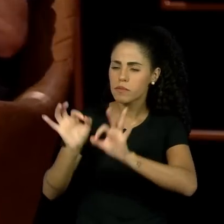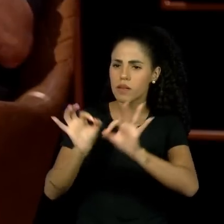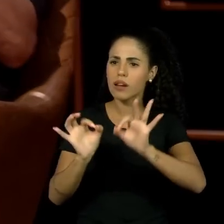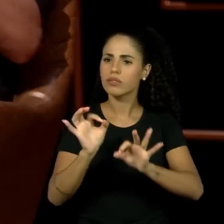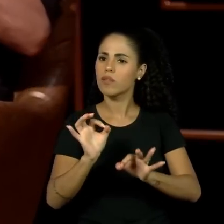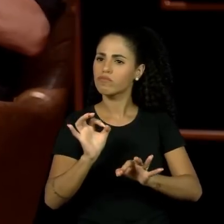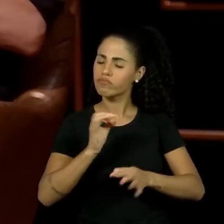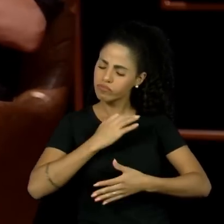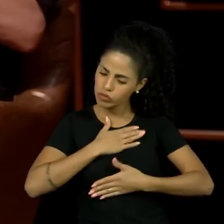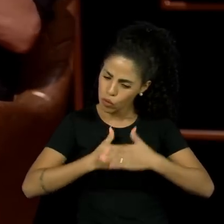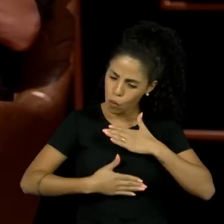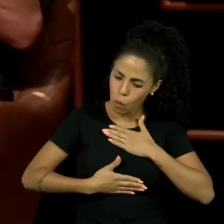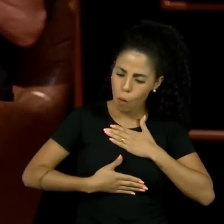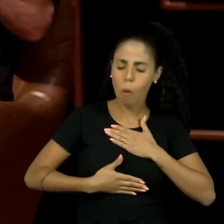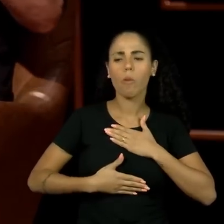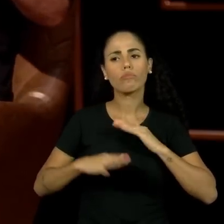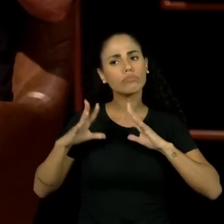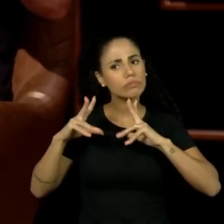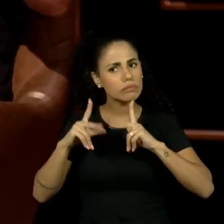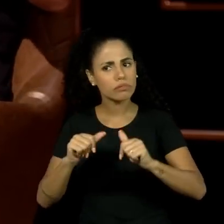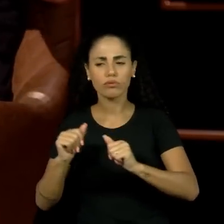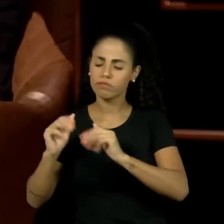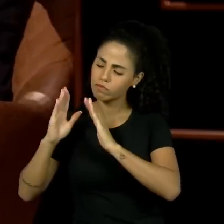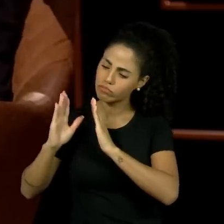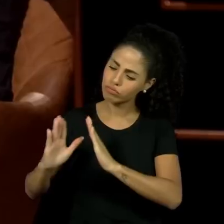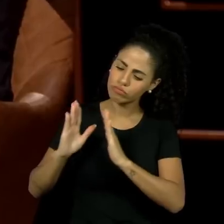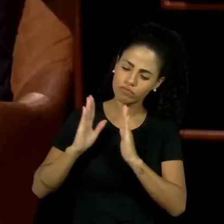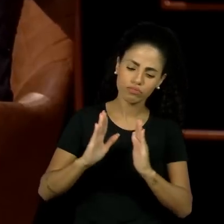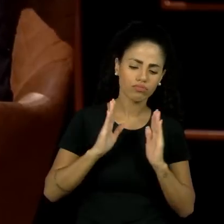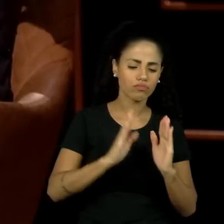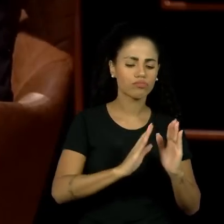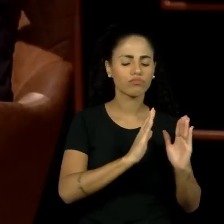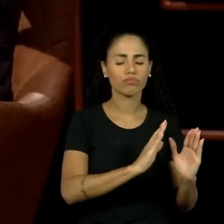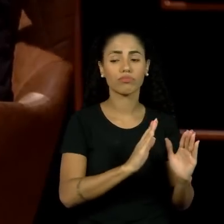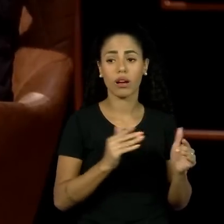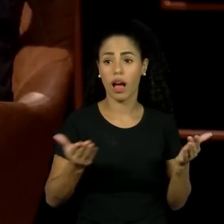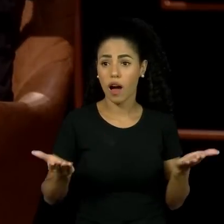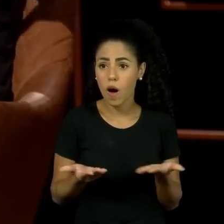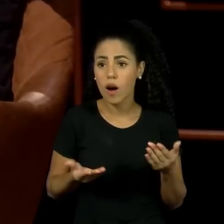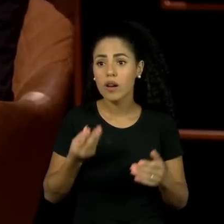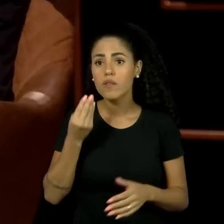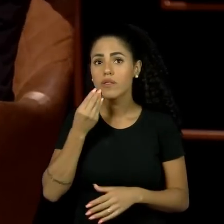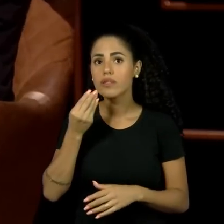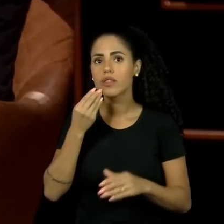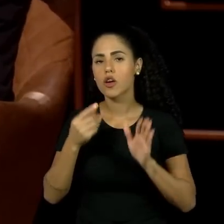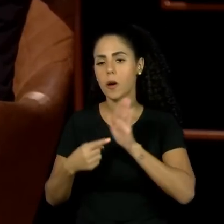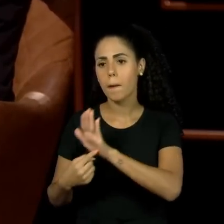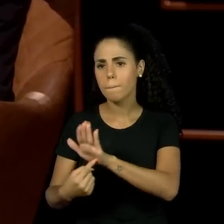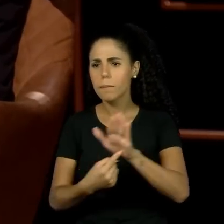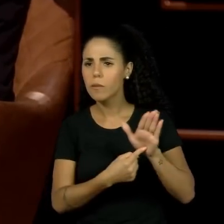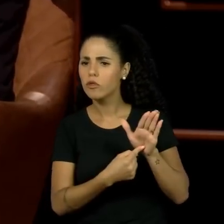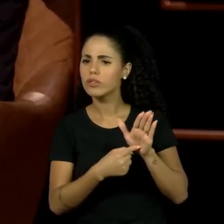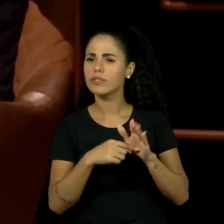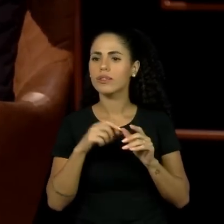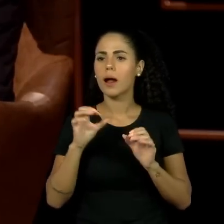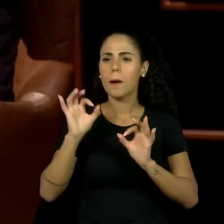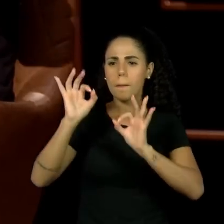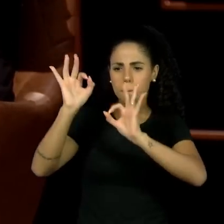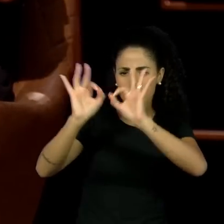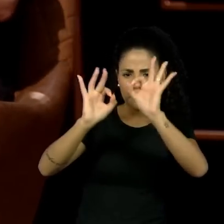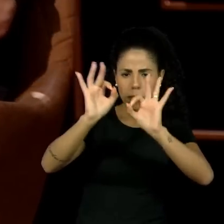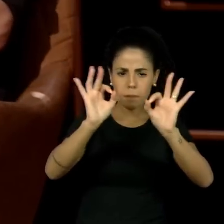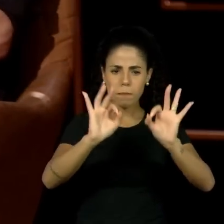corporal, enfim, tem todo esse processo. Agora, quando você bota ali no palco e começa a desenhar luz,